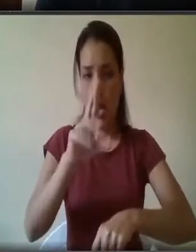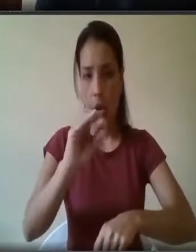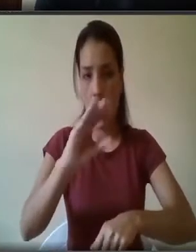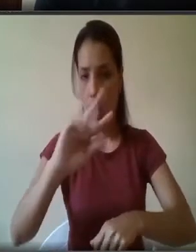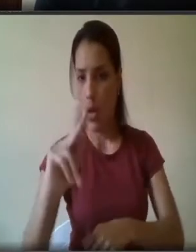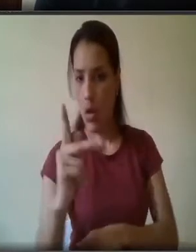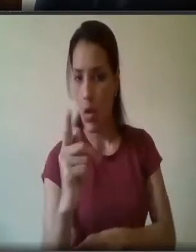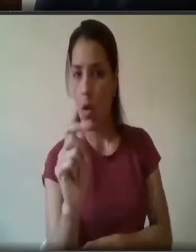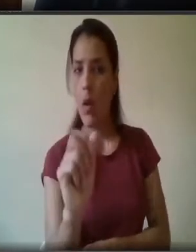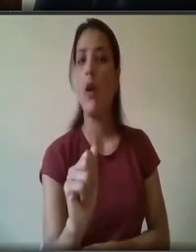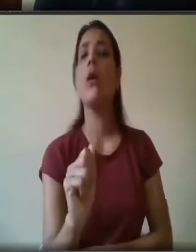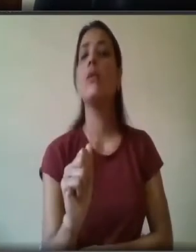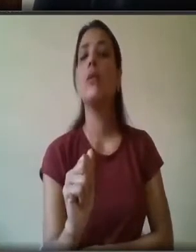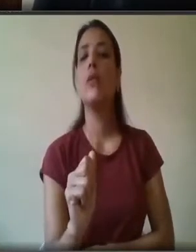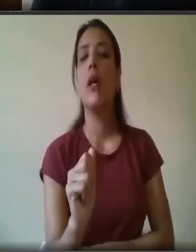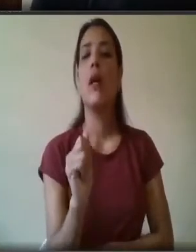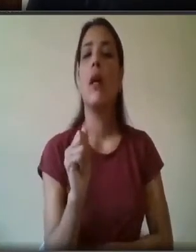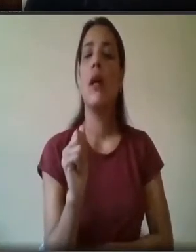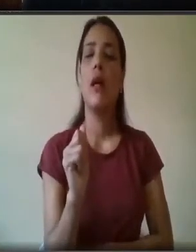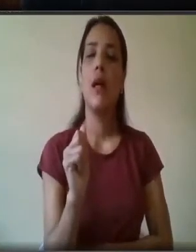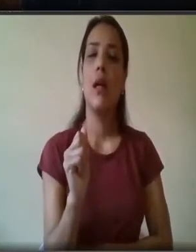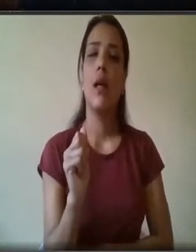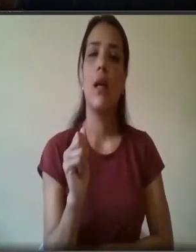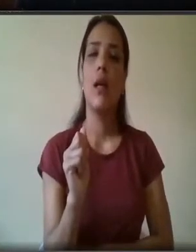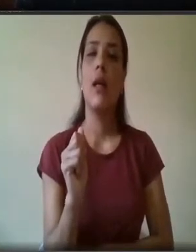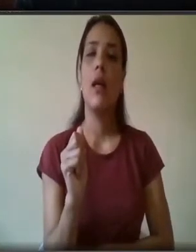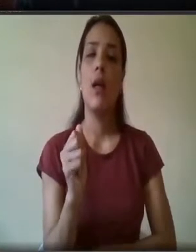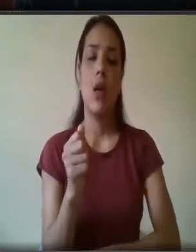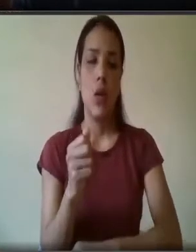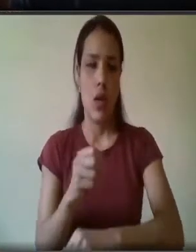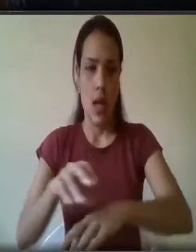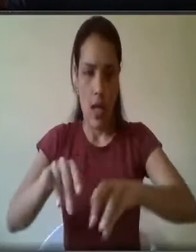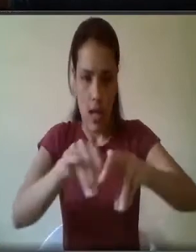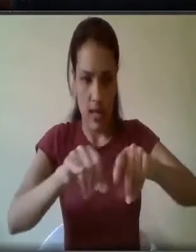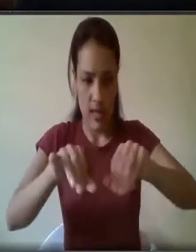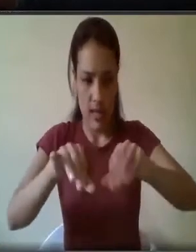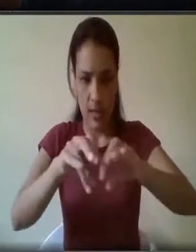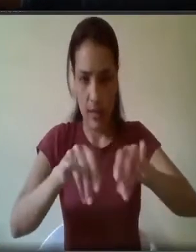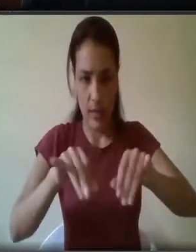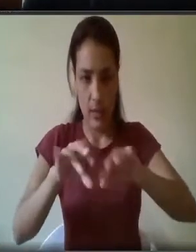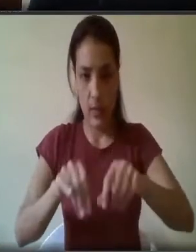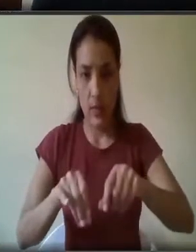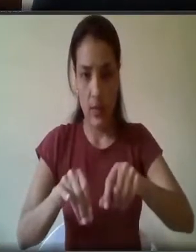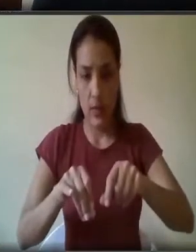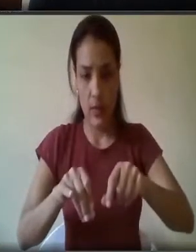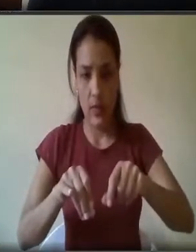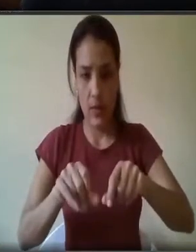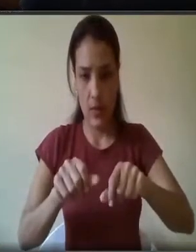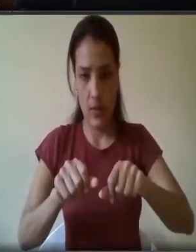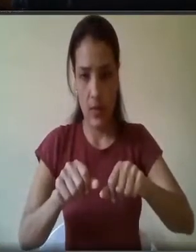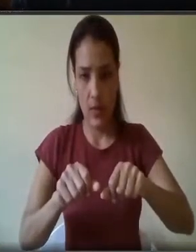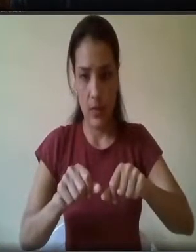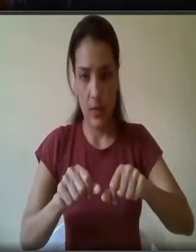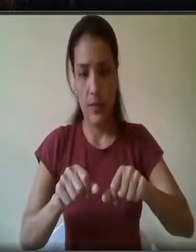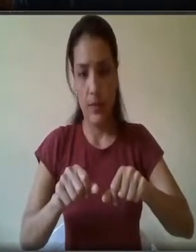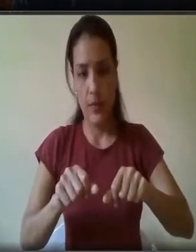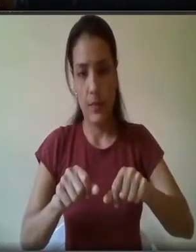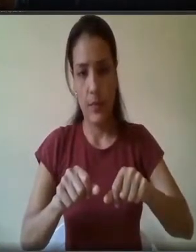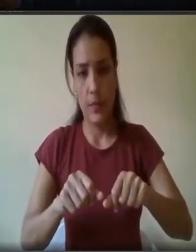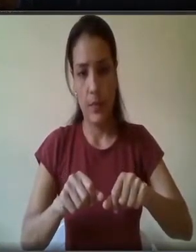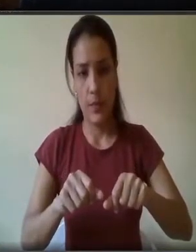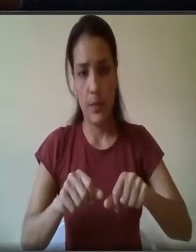infiltração acaba fazendo com que este solo fique um solo muito mais aerado, né?